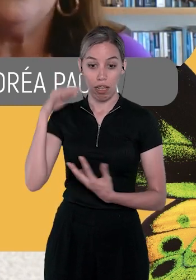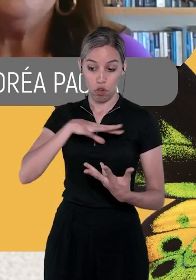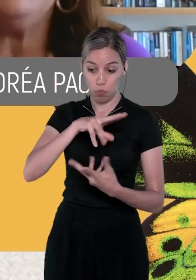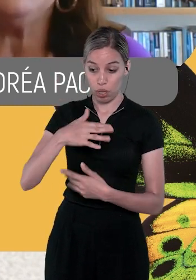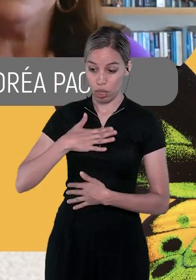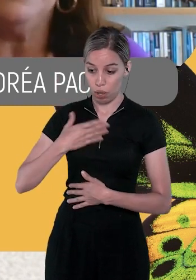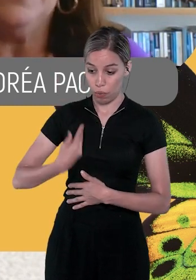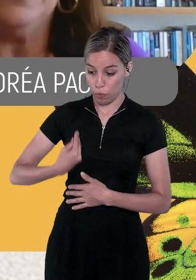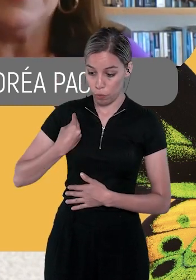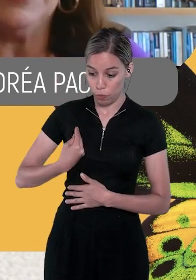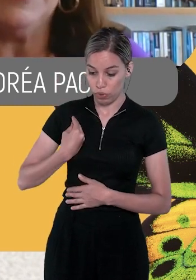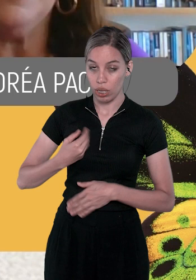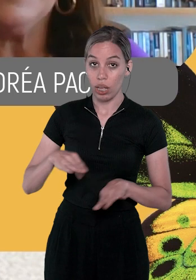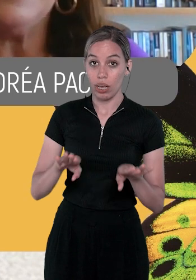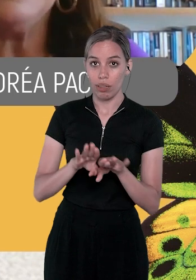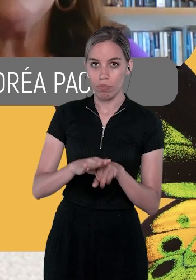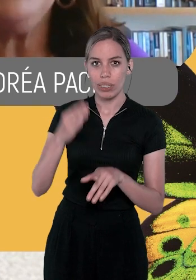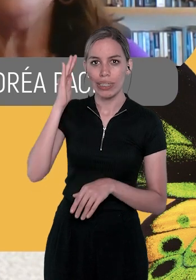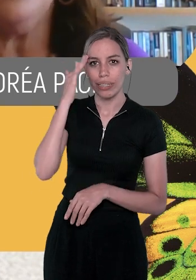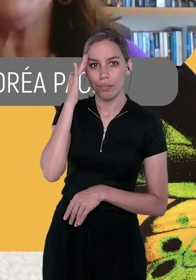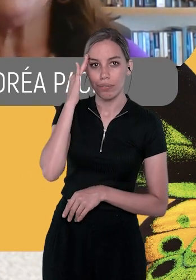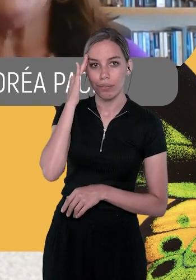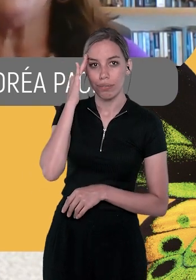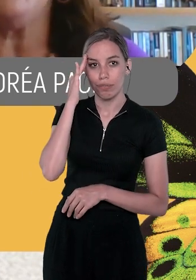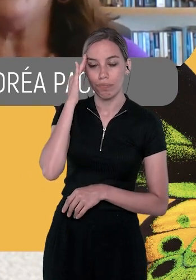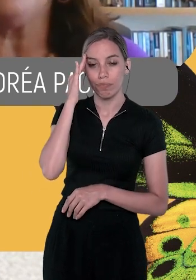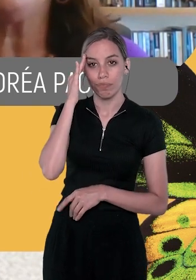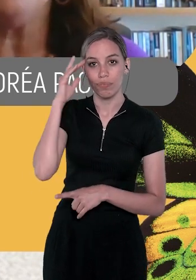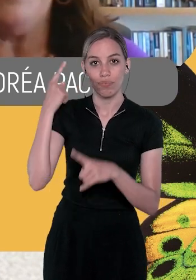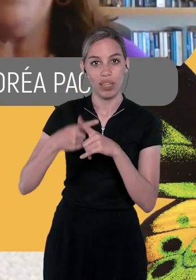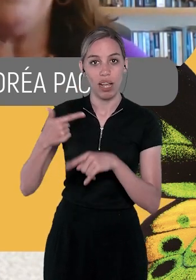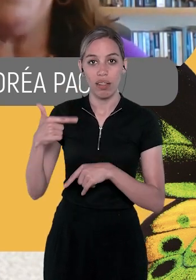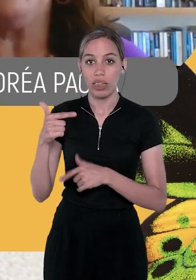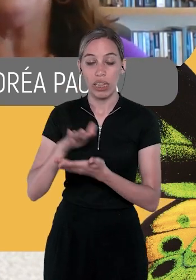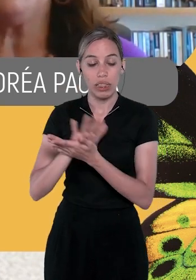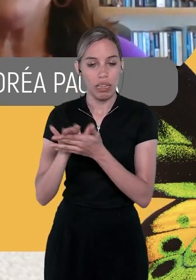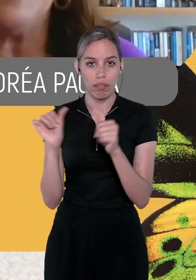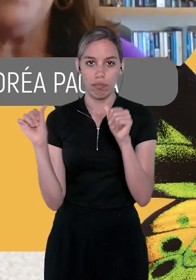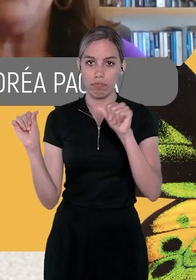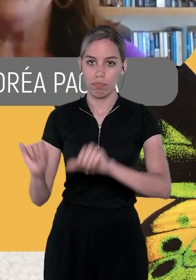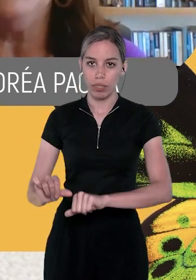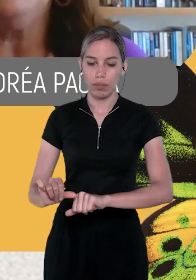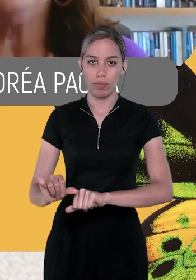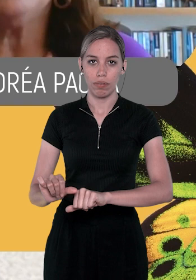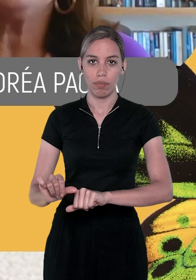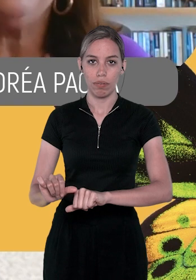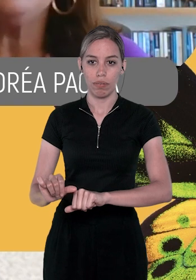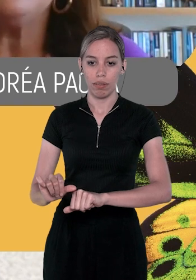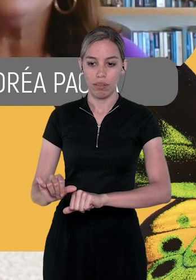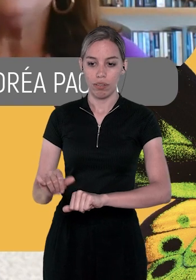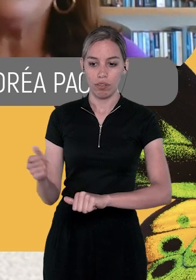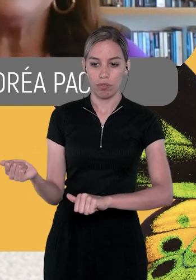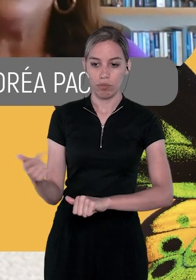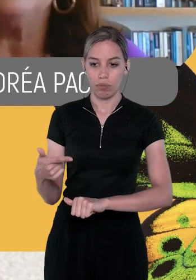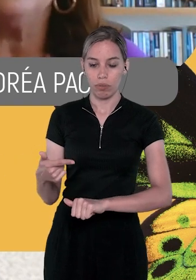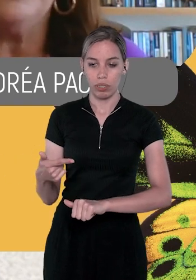de compreensão de que não tem nada pior para a gente continuar vivendo, produzindo, do que ficar aprisionado